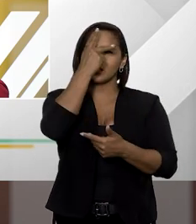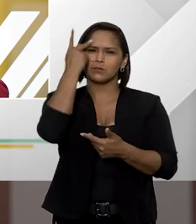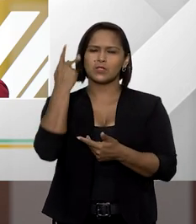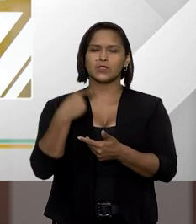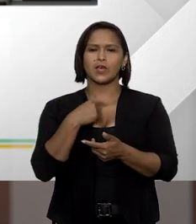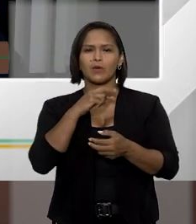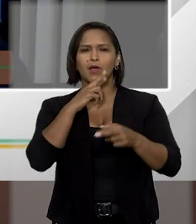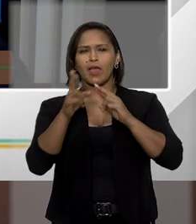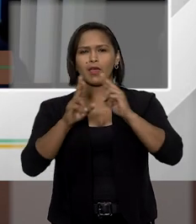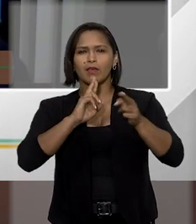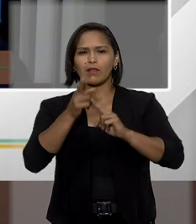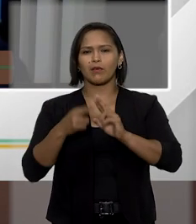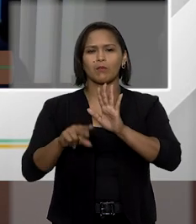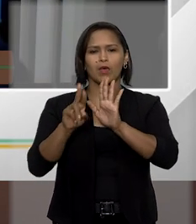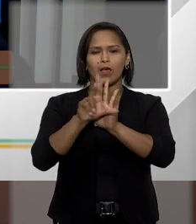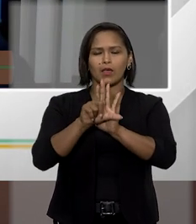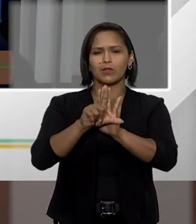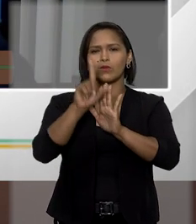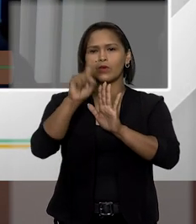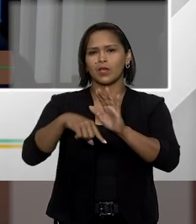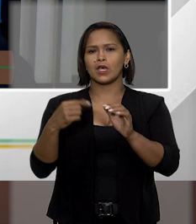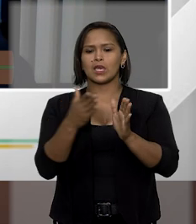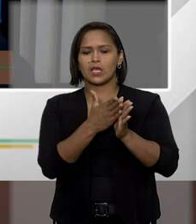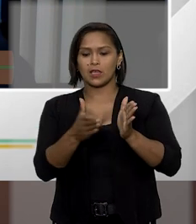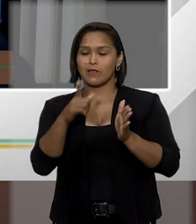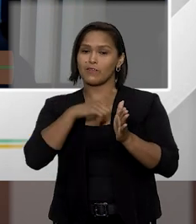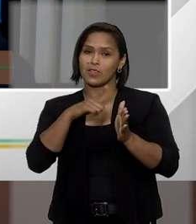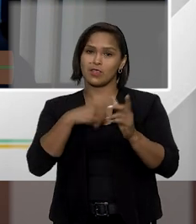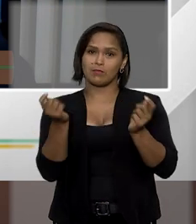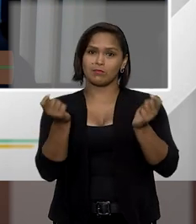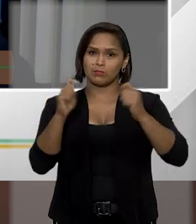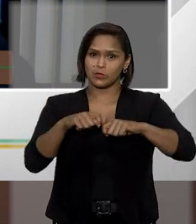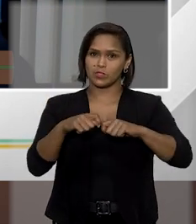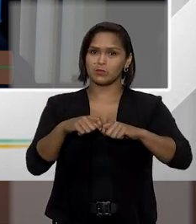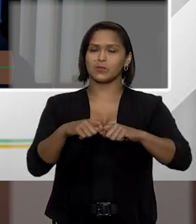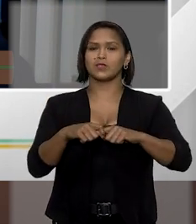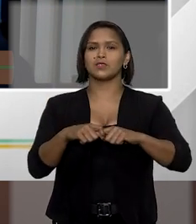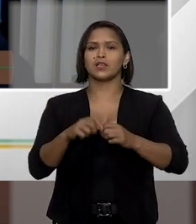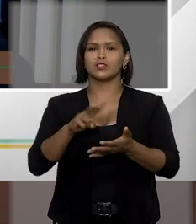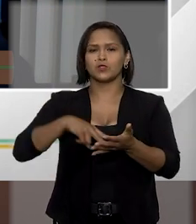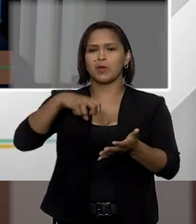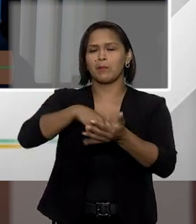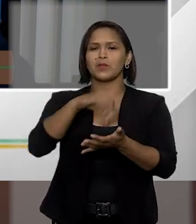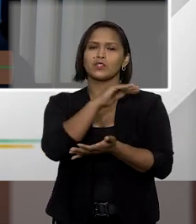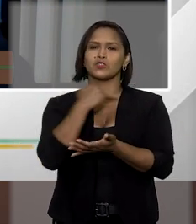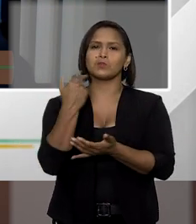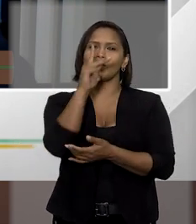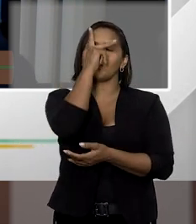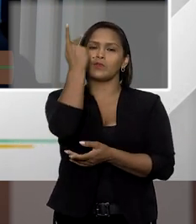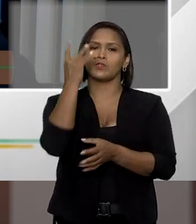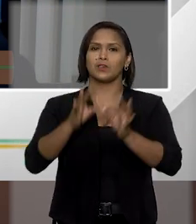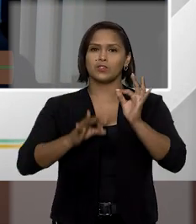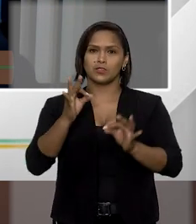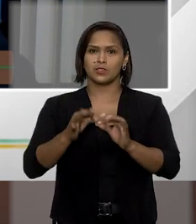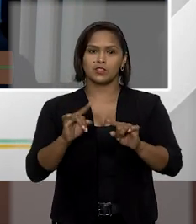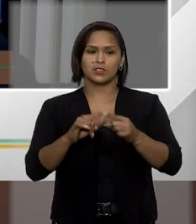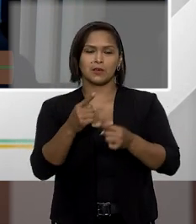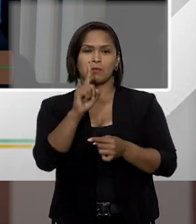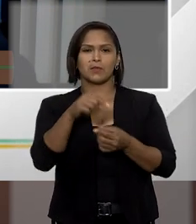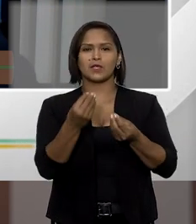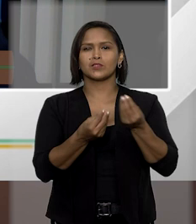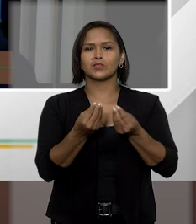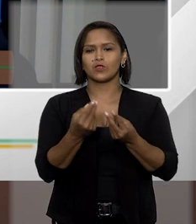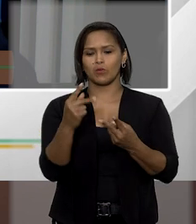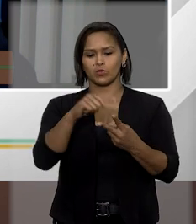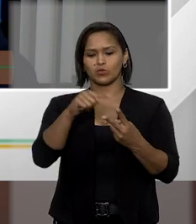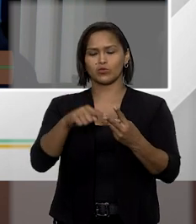se queixando desse dispositivo, da previsão de que havia aí a possibilidade de uma espécie de pena de morte para as pessoas jurídicas. Mas,